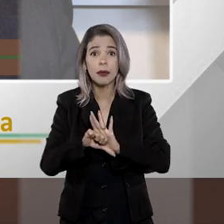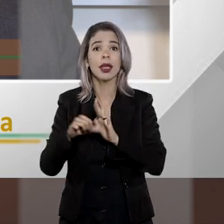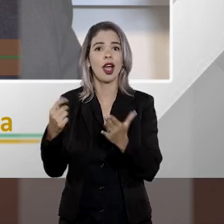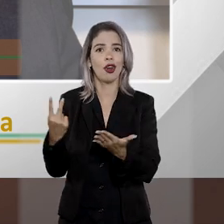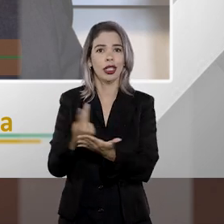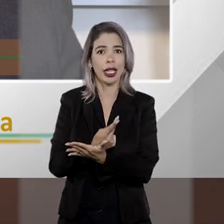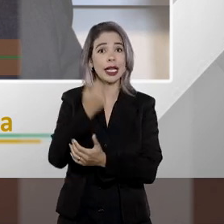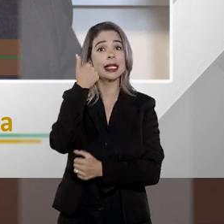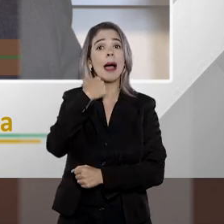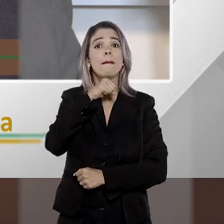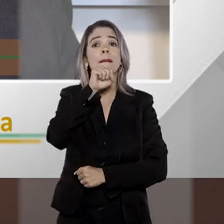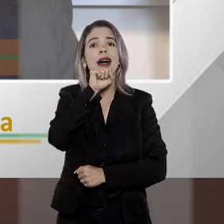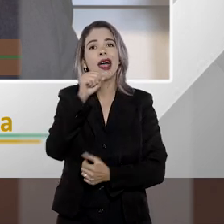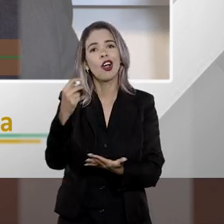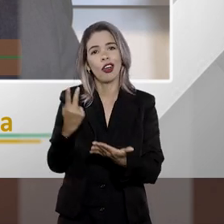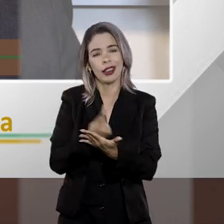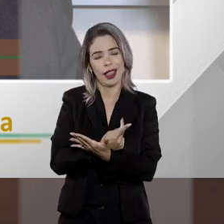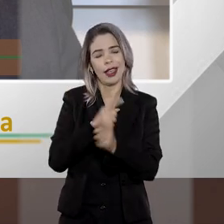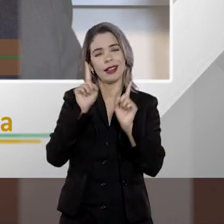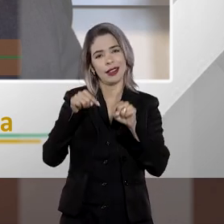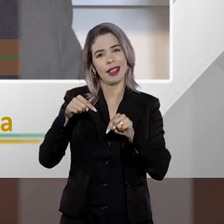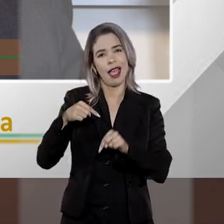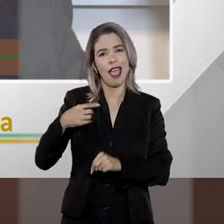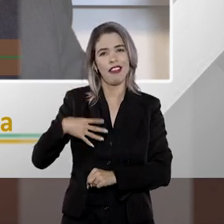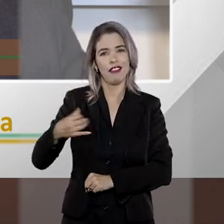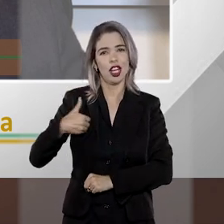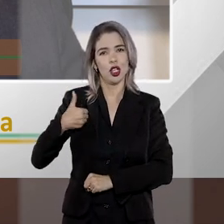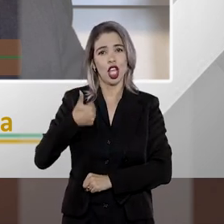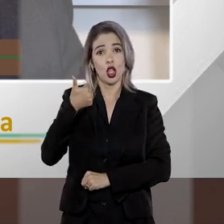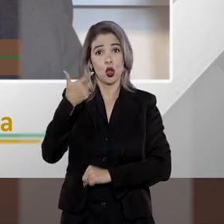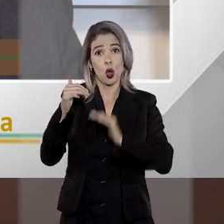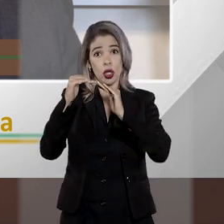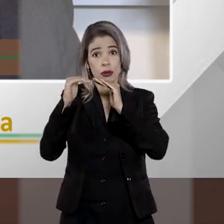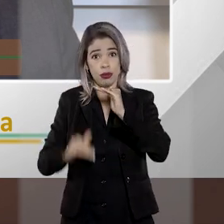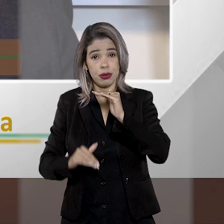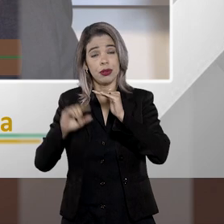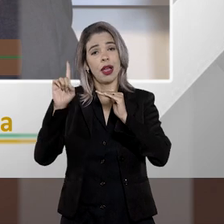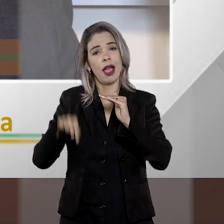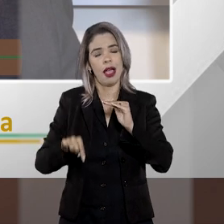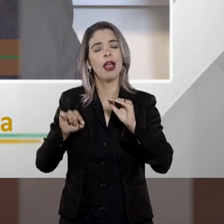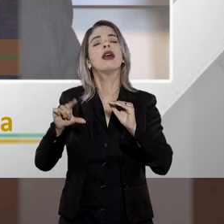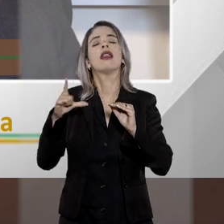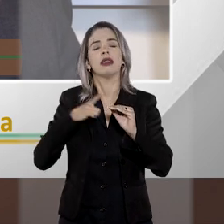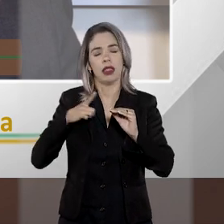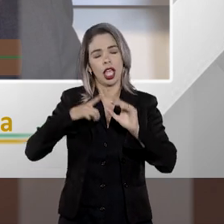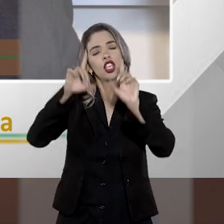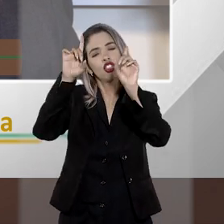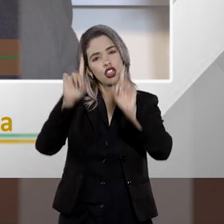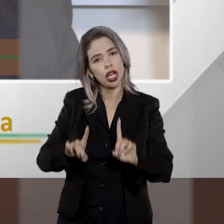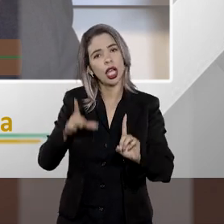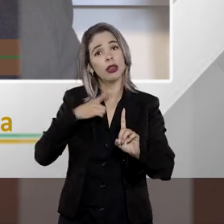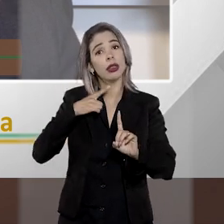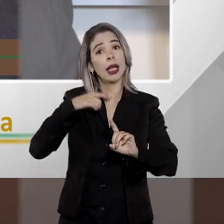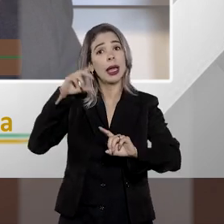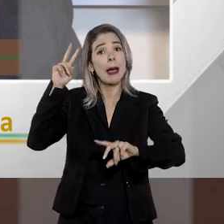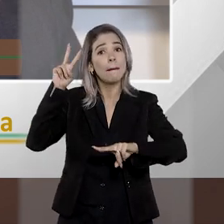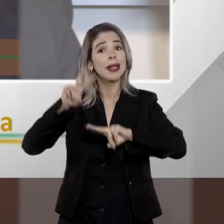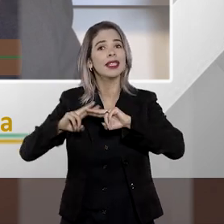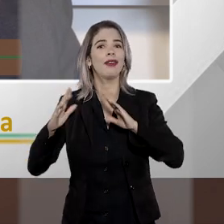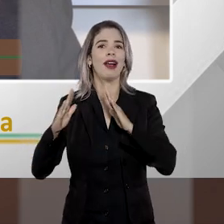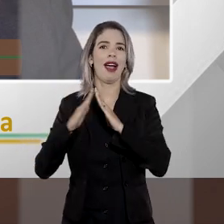a grande maioria das mães de crianças menores de 12 anos fazem jus, têm direito a essa